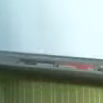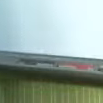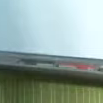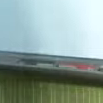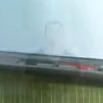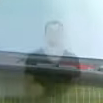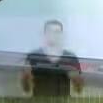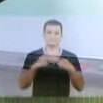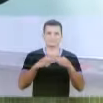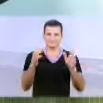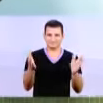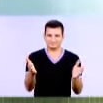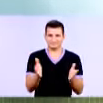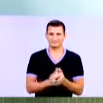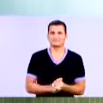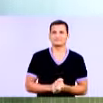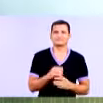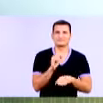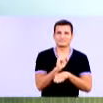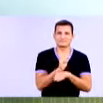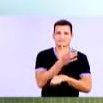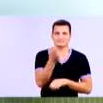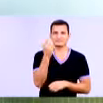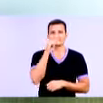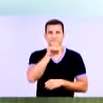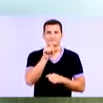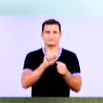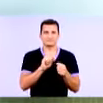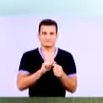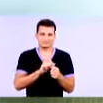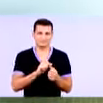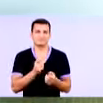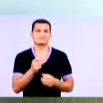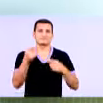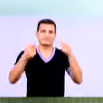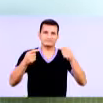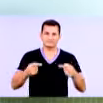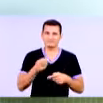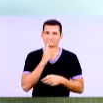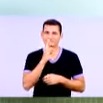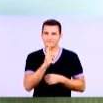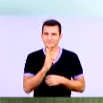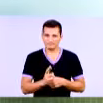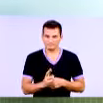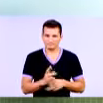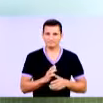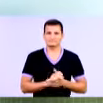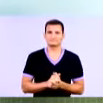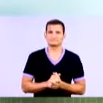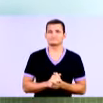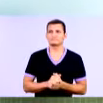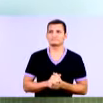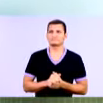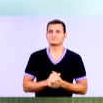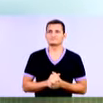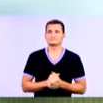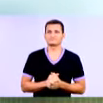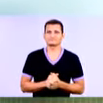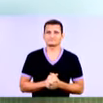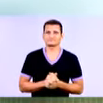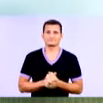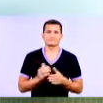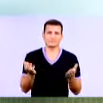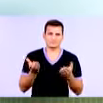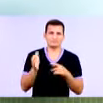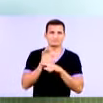Estamos de volta, esperamos que vocês tenham conseguido fazer as questões, respondido as questões. Vou passar de imediato então para o